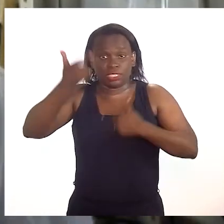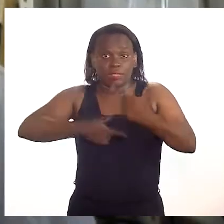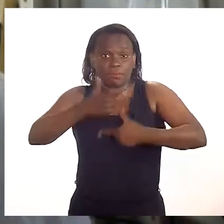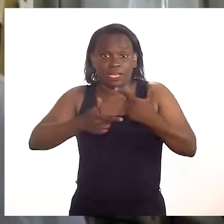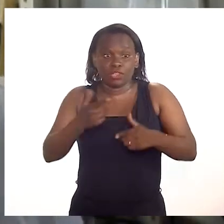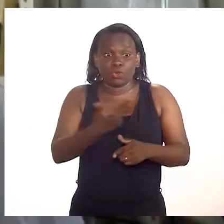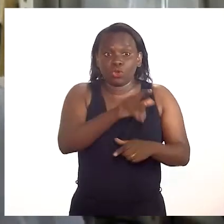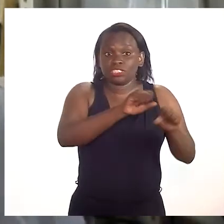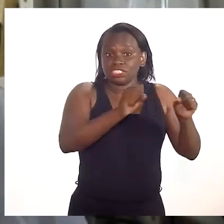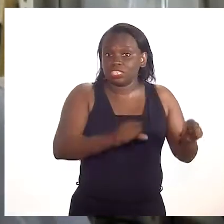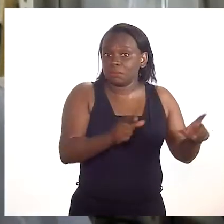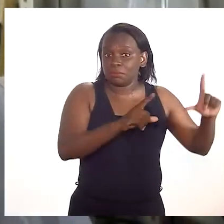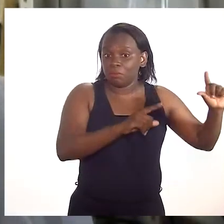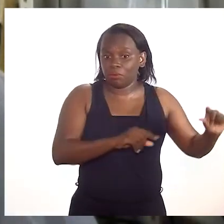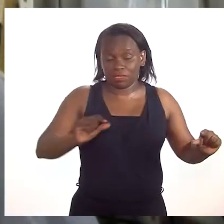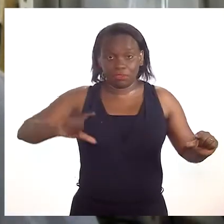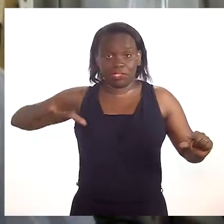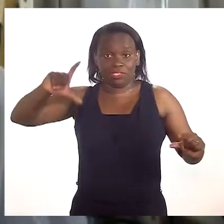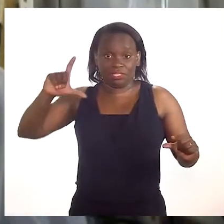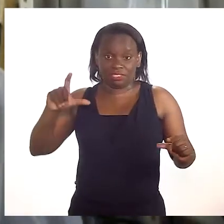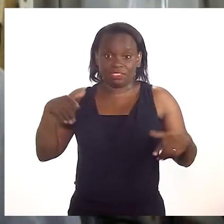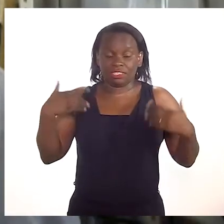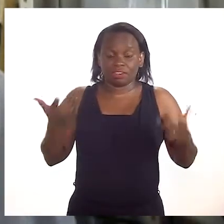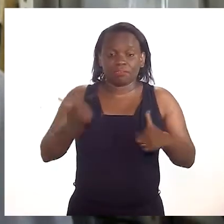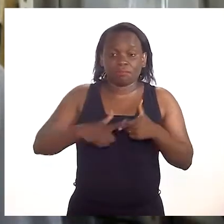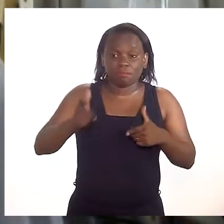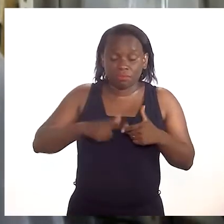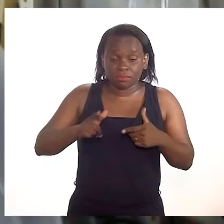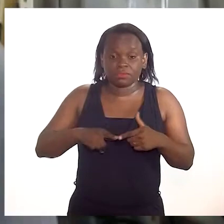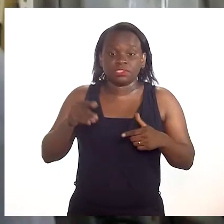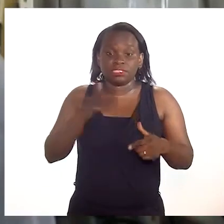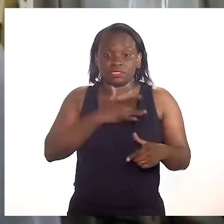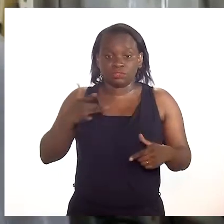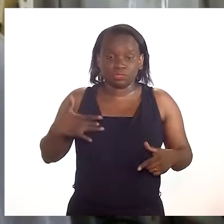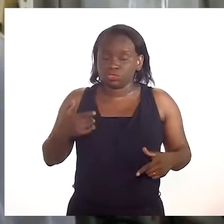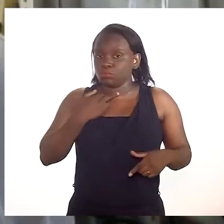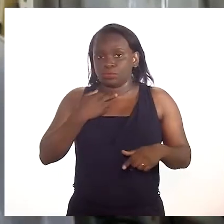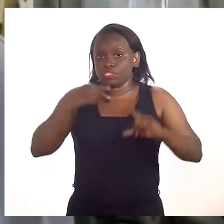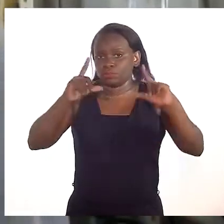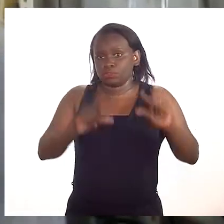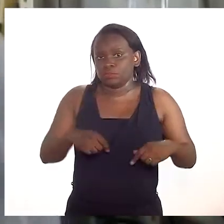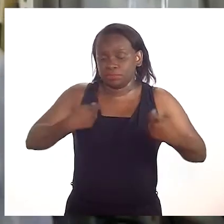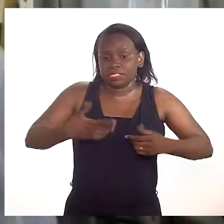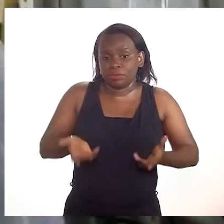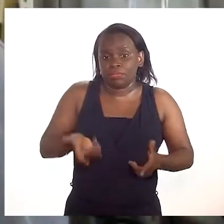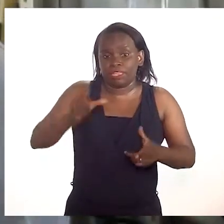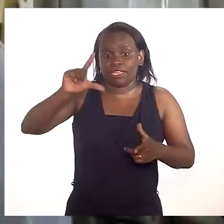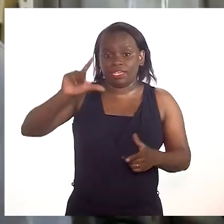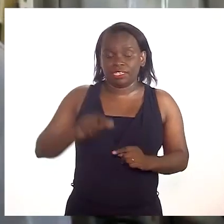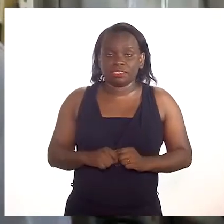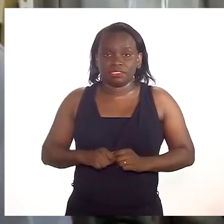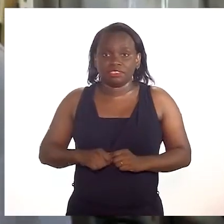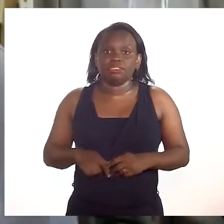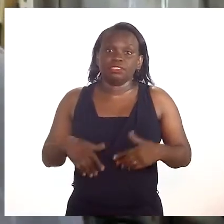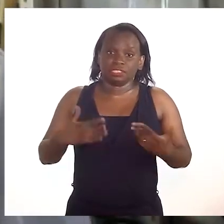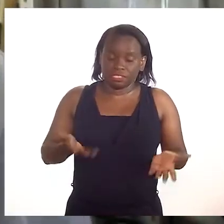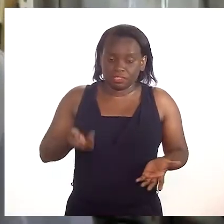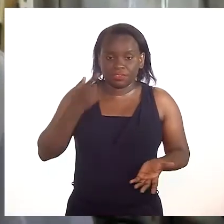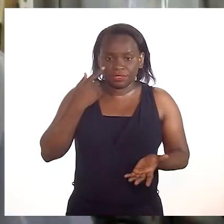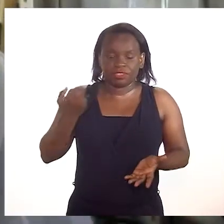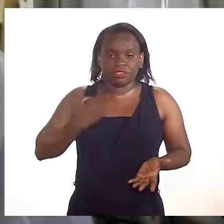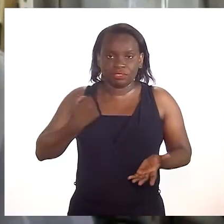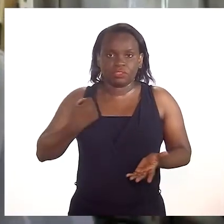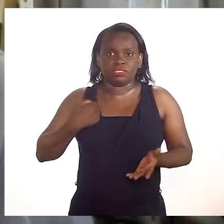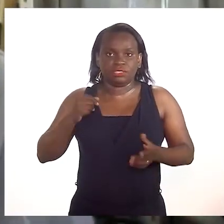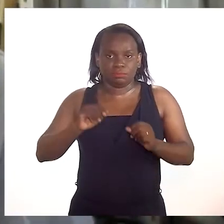na contramão de todo o sistema. Como ele falou, na crise, o investimento em saúde não pode reduzir, ele tem que aumentar. E isso, os dados,